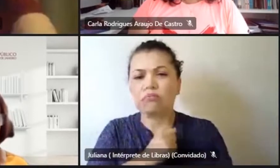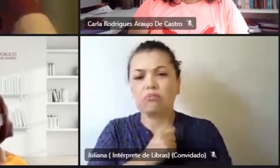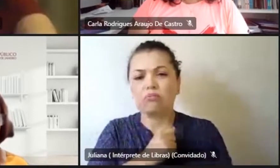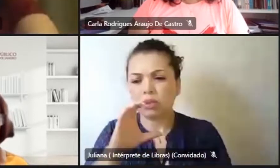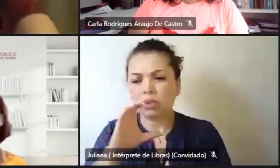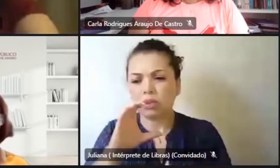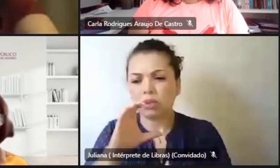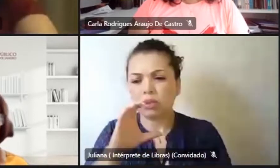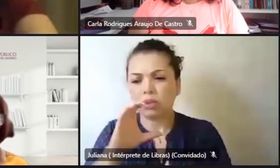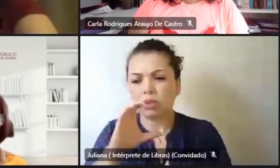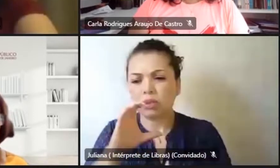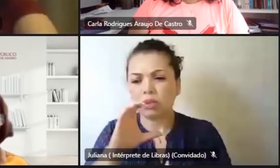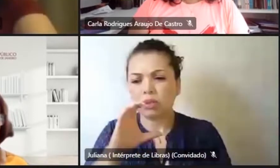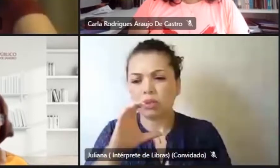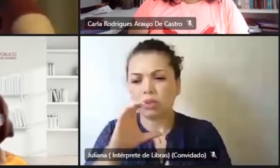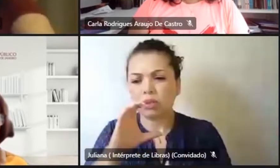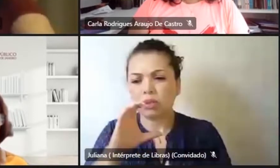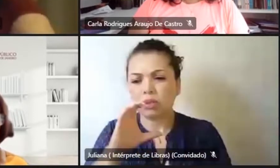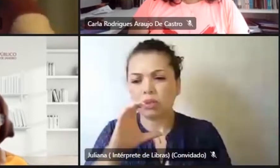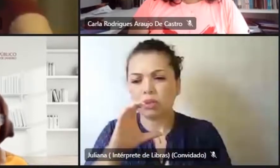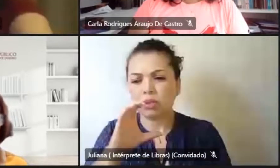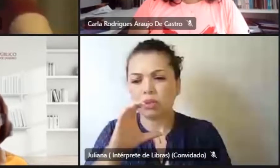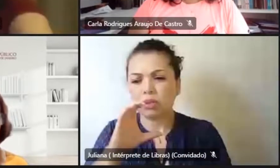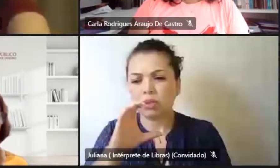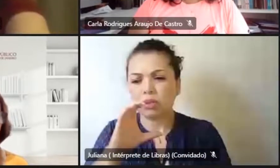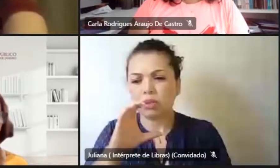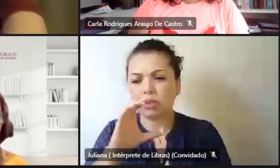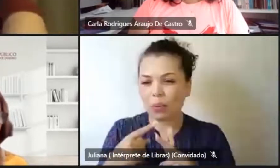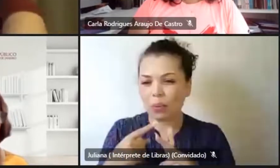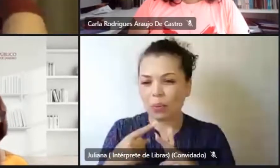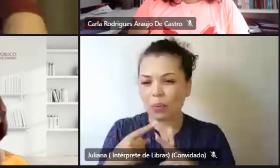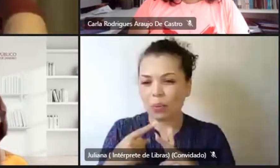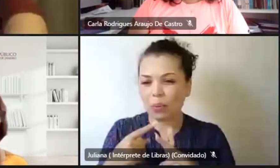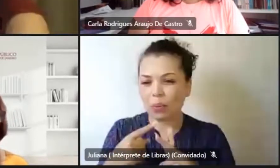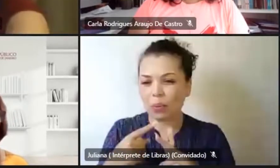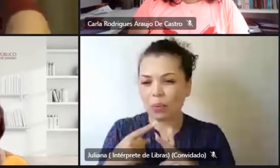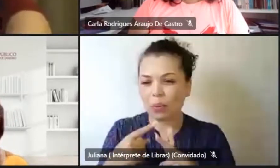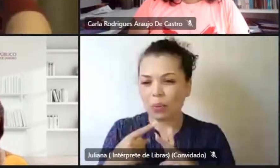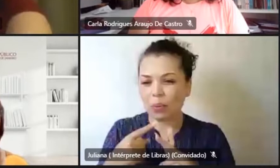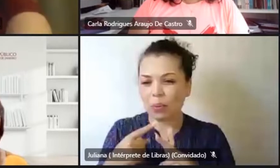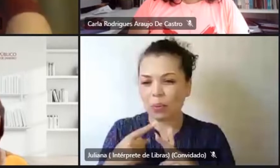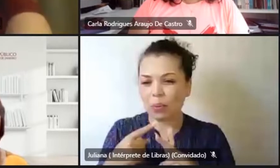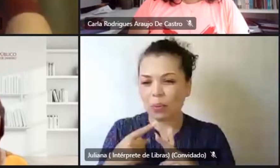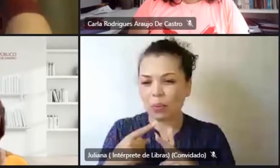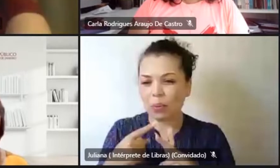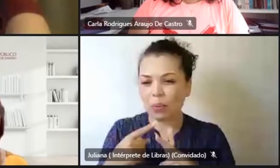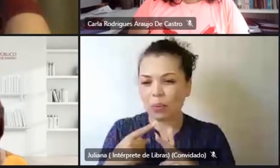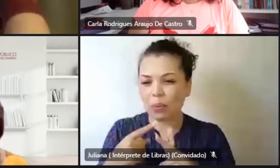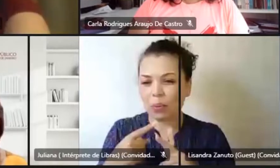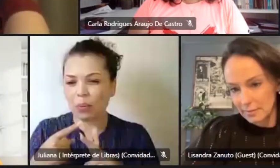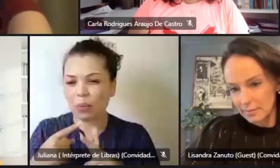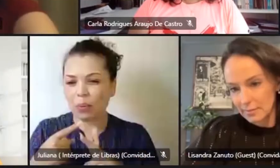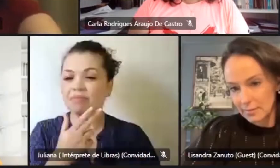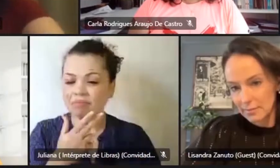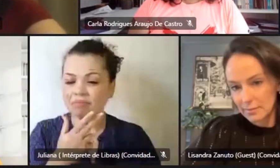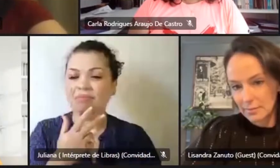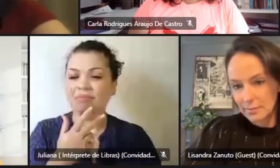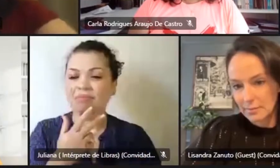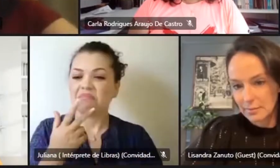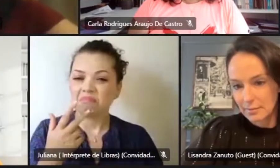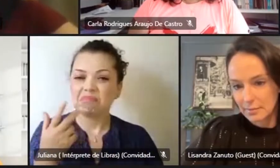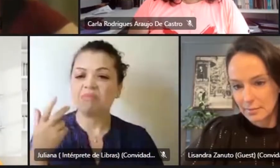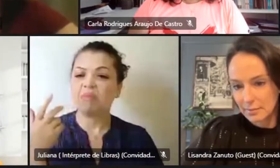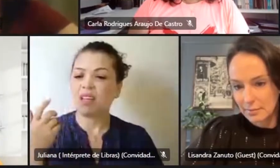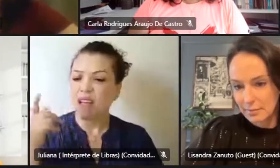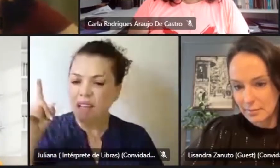força decisória, porque eu acho que aí é realmente o ponto principal, a chave